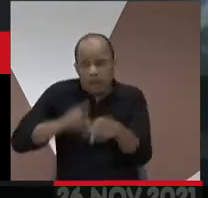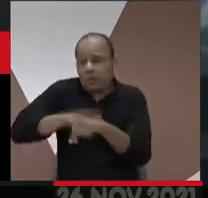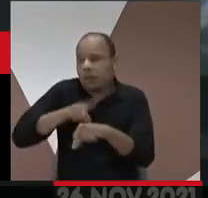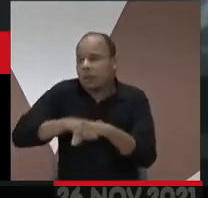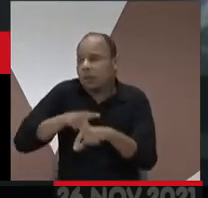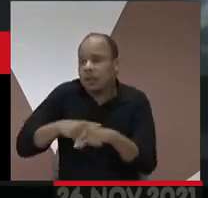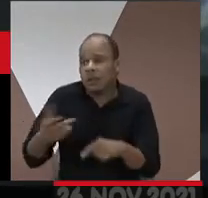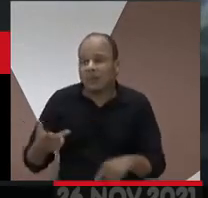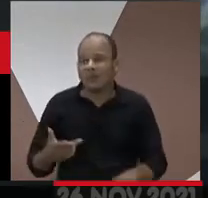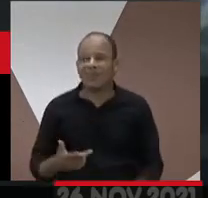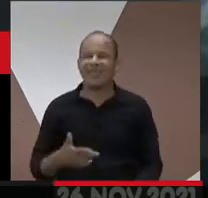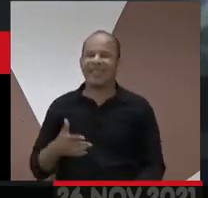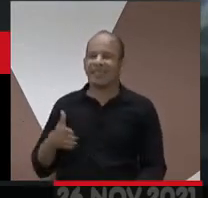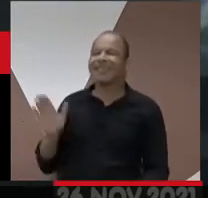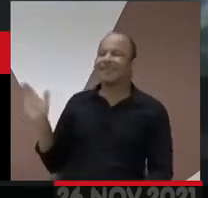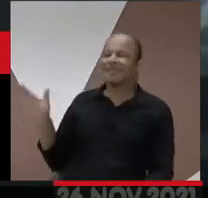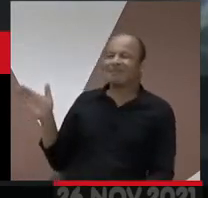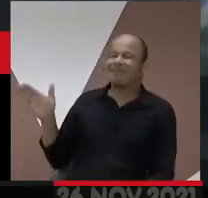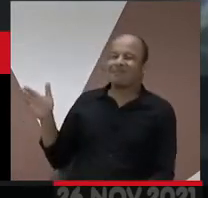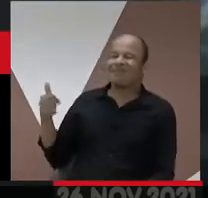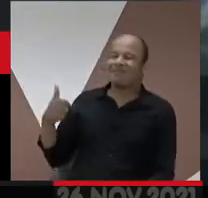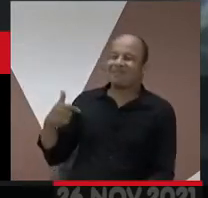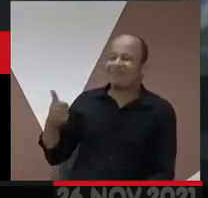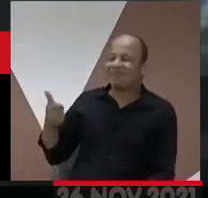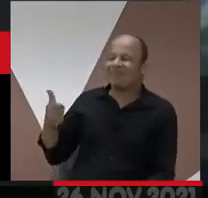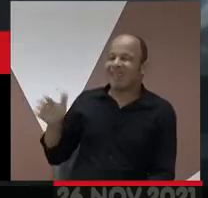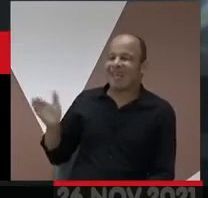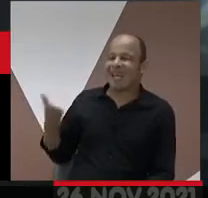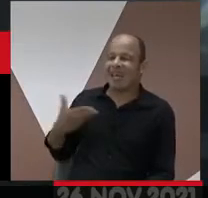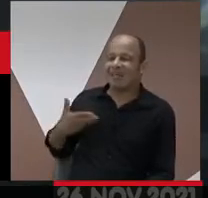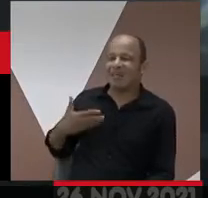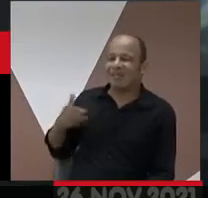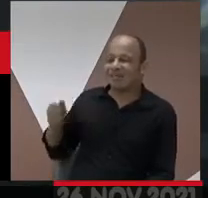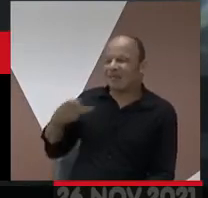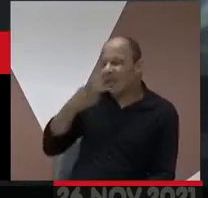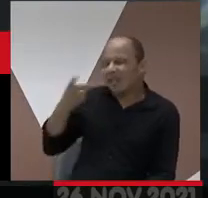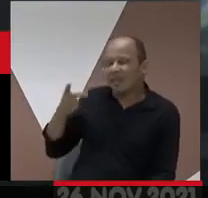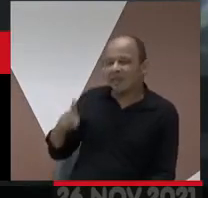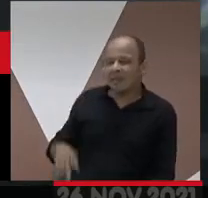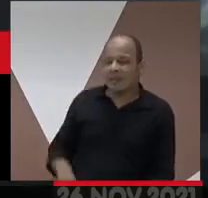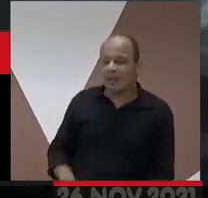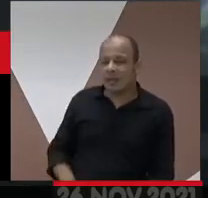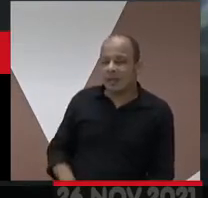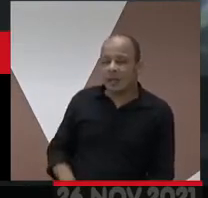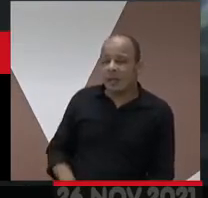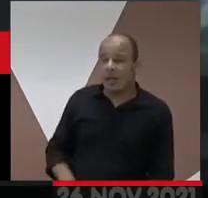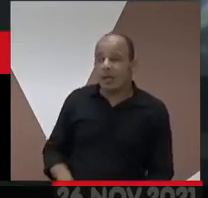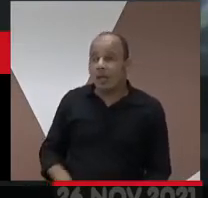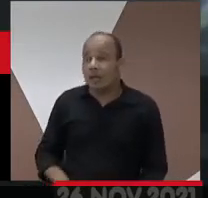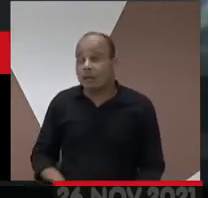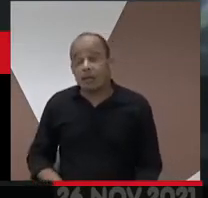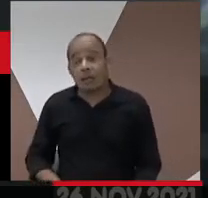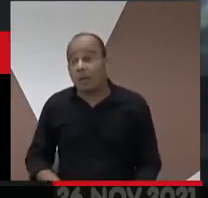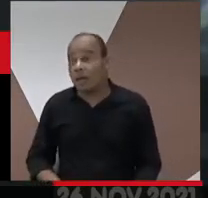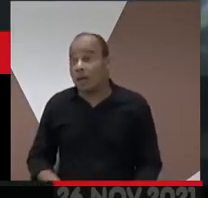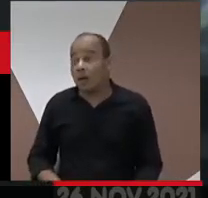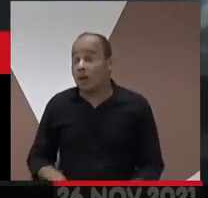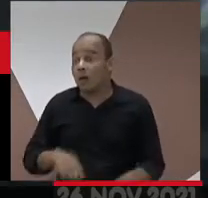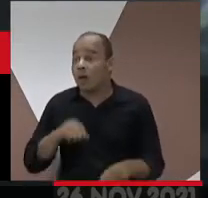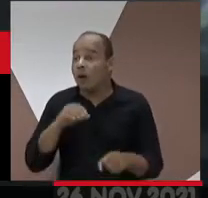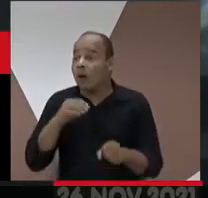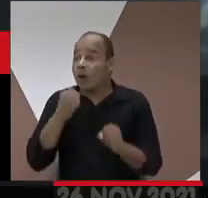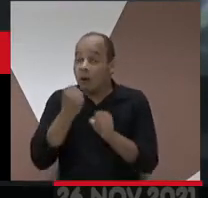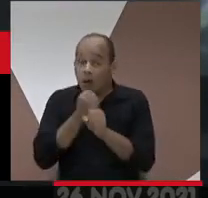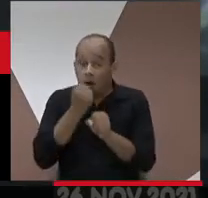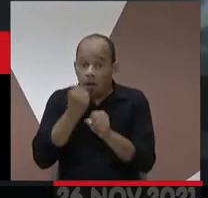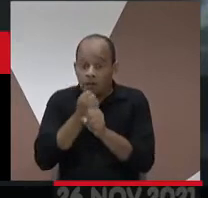nas costas. Ah, não, não, fala com eles, fala com eles. Não, essa aqui é a maior obra de todos os tempos na região